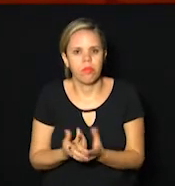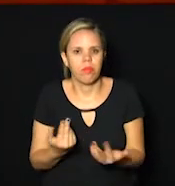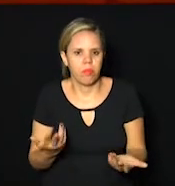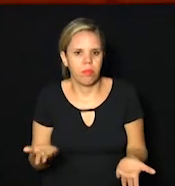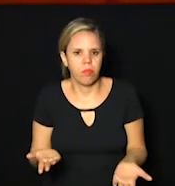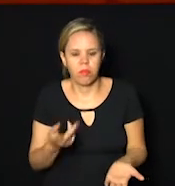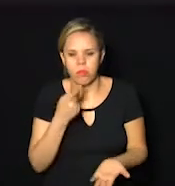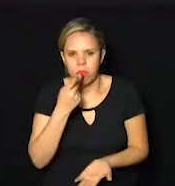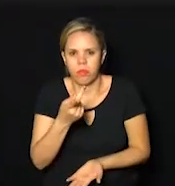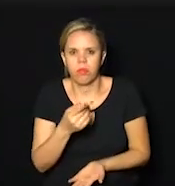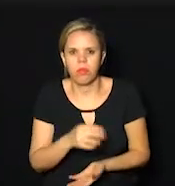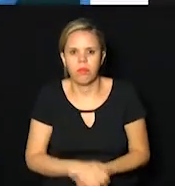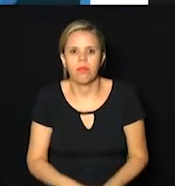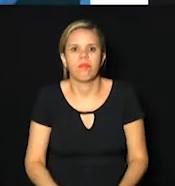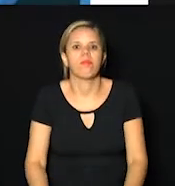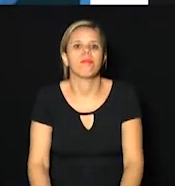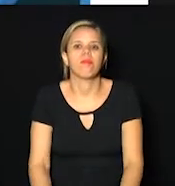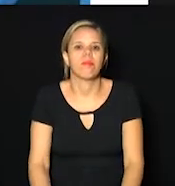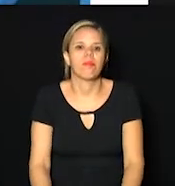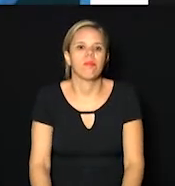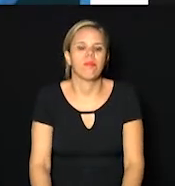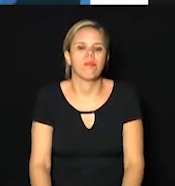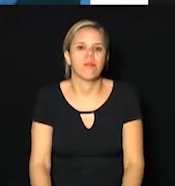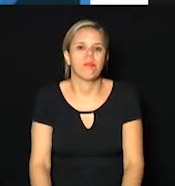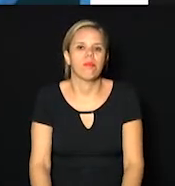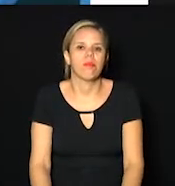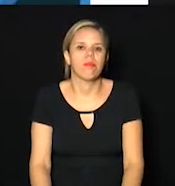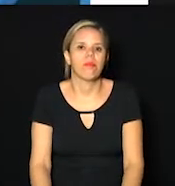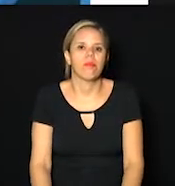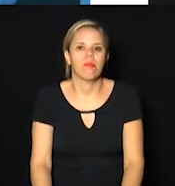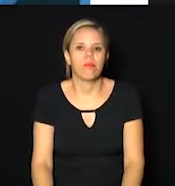Então vamos lá? Olha lá, storytelling.